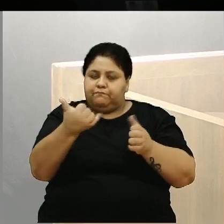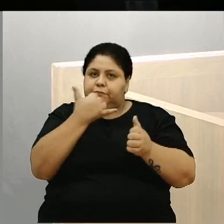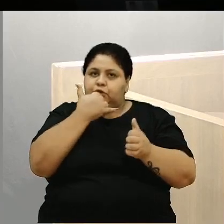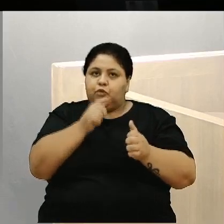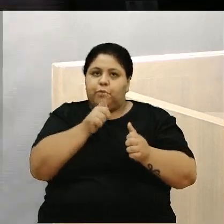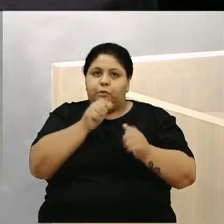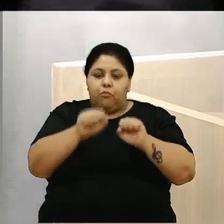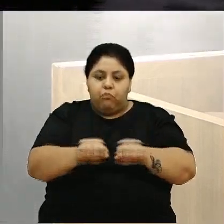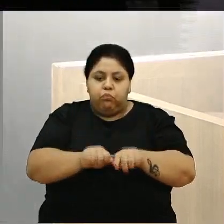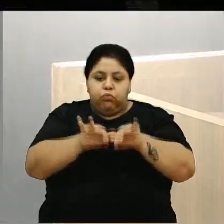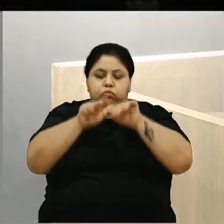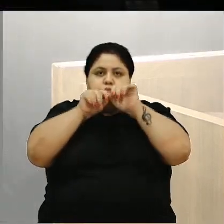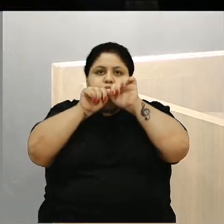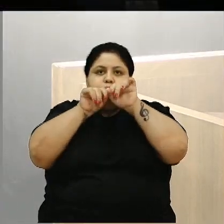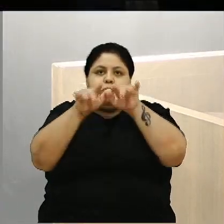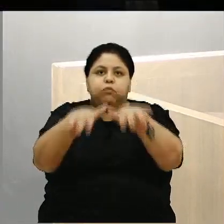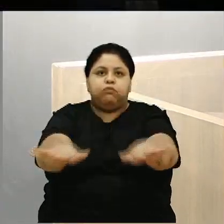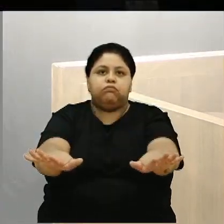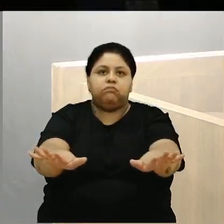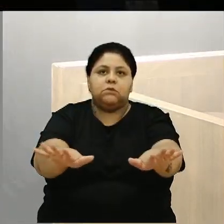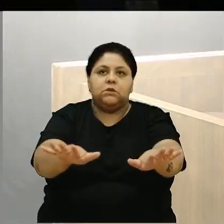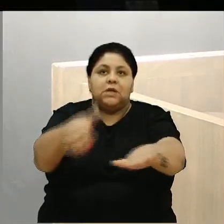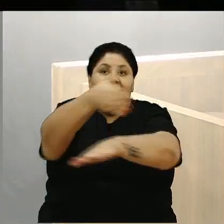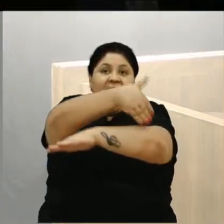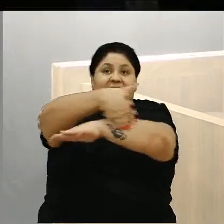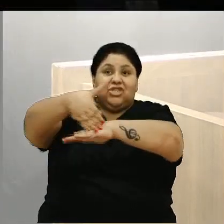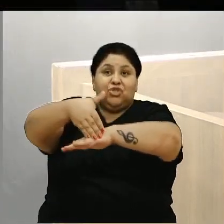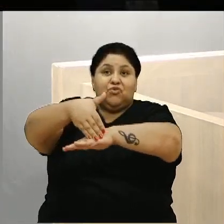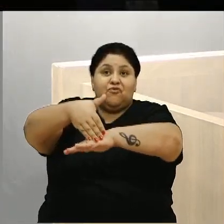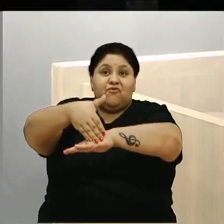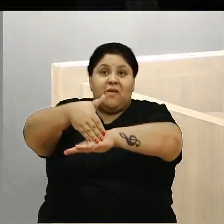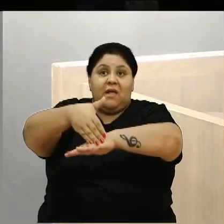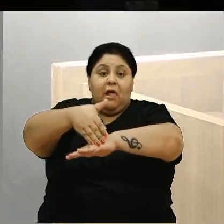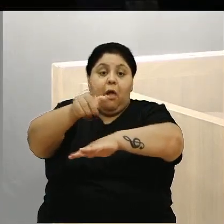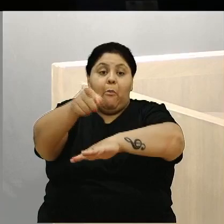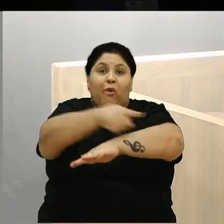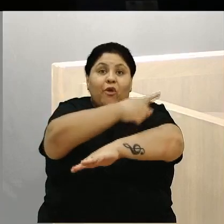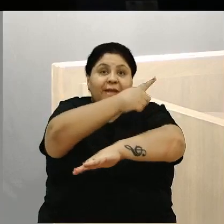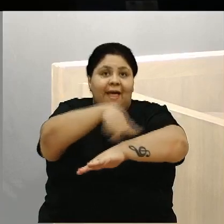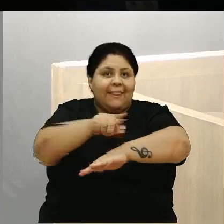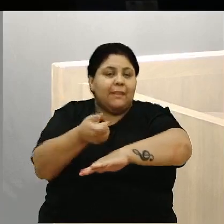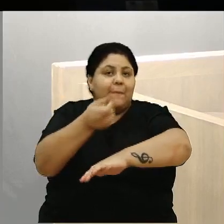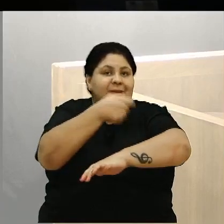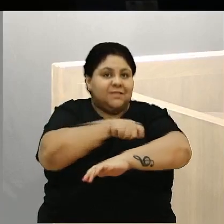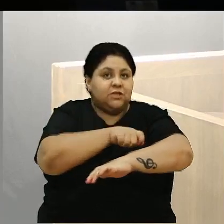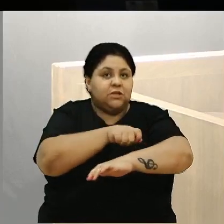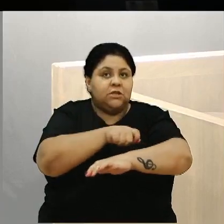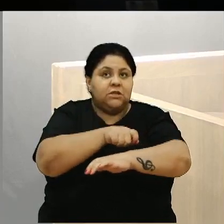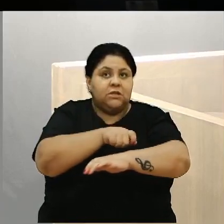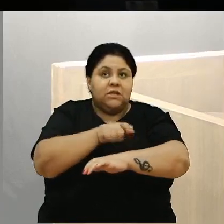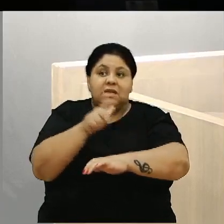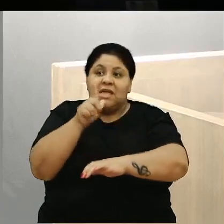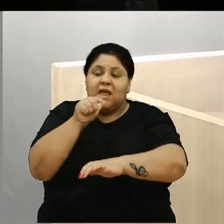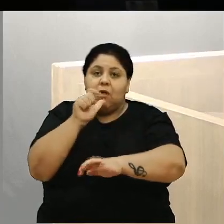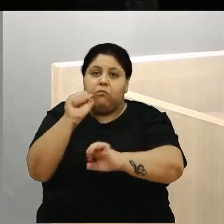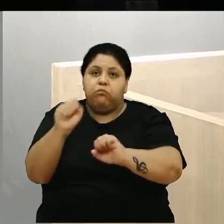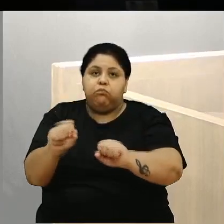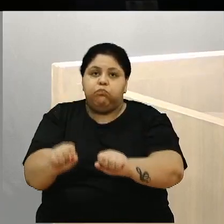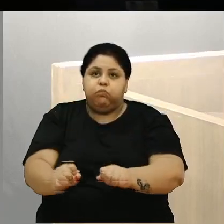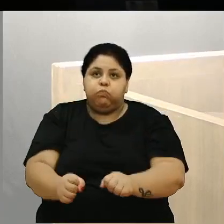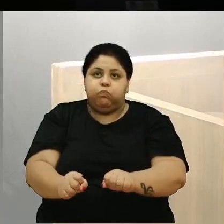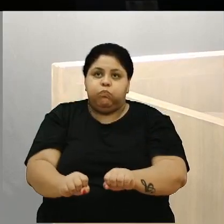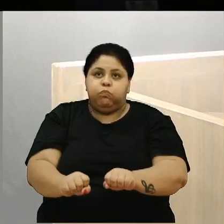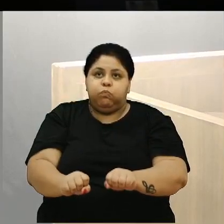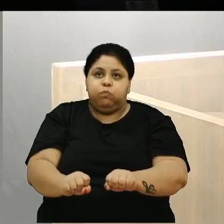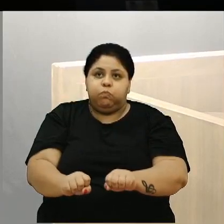invadir aquele asfalto, né? A via teve que ser interrompida pela Secretaria de Trânsito e aquela água toda, ela desceu para a estação